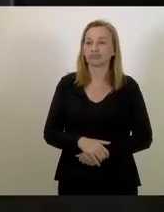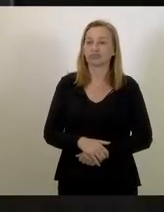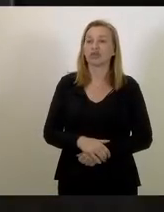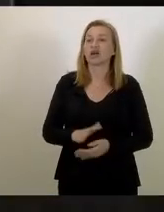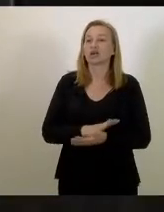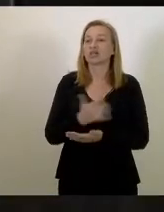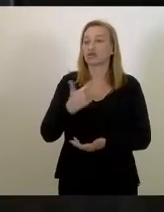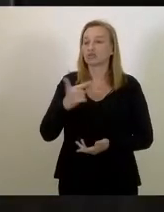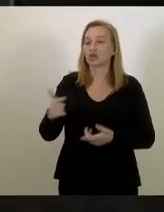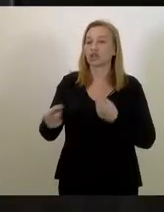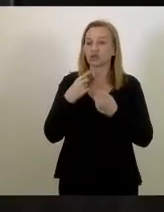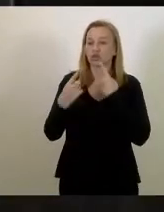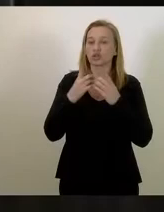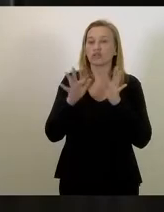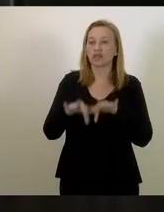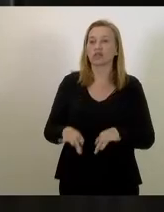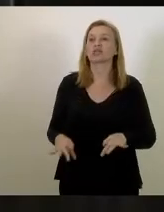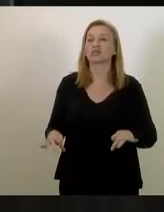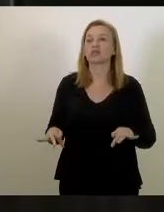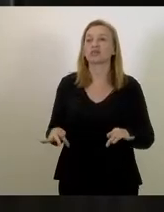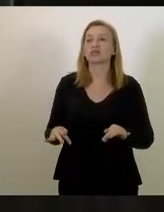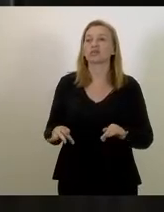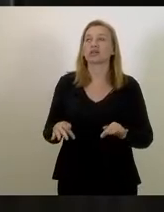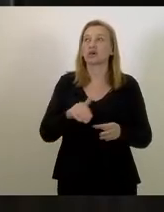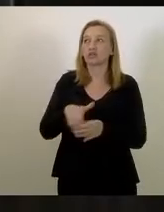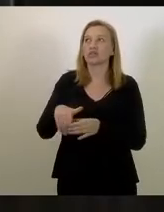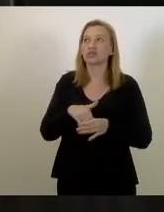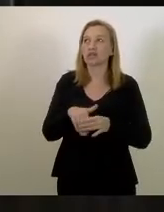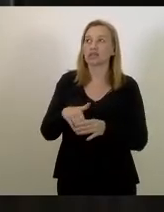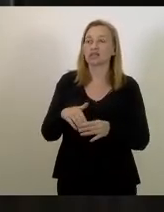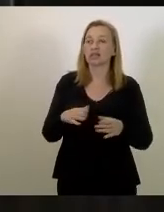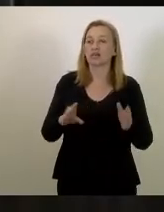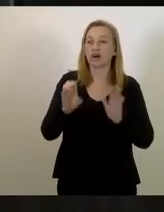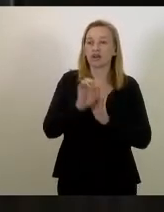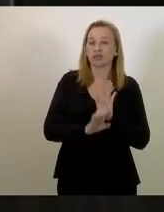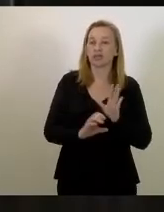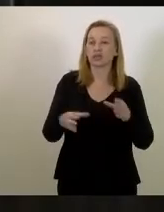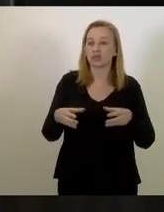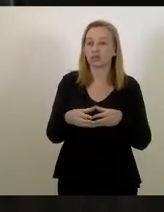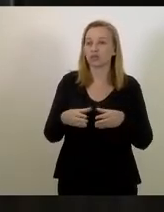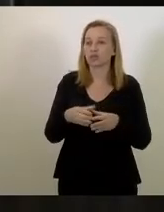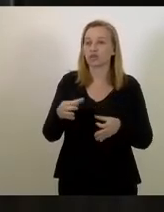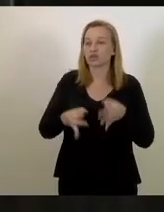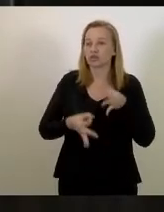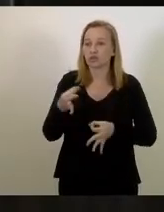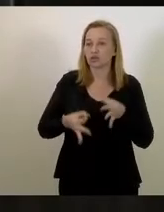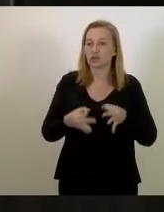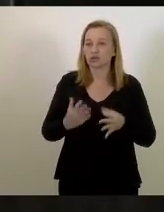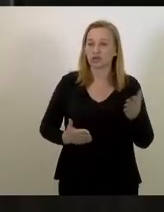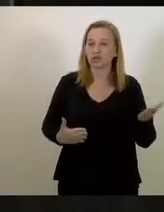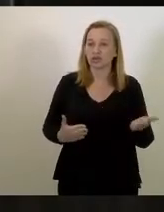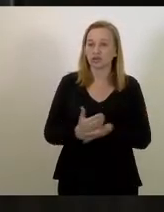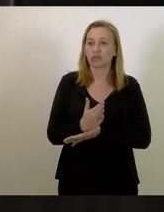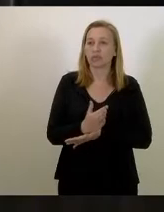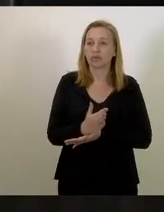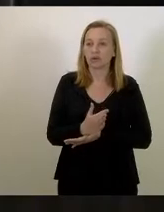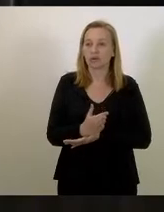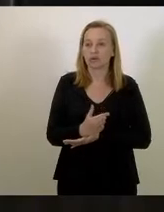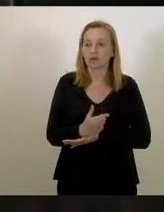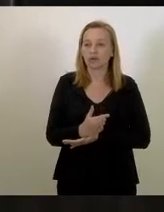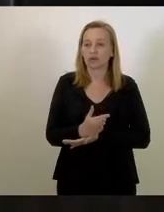havendo mais quem queira discutir encerrar a discussão em votação a emenda da comissão de constituição e justiça senhores que aprovam permaneça como estão